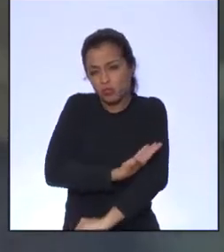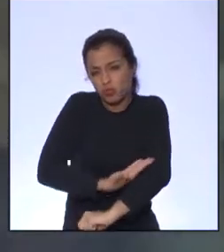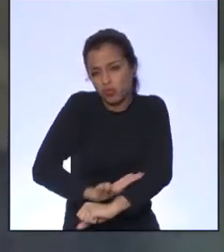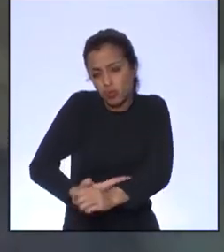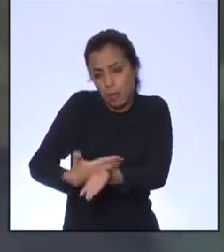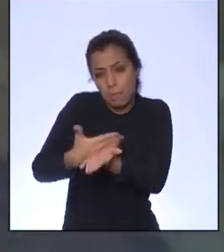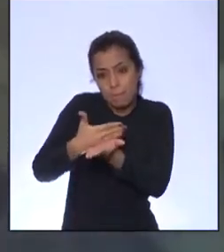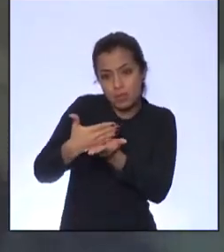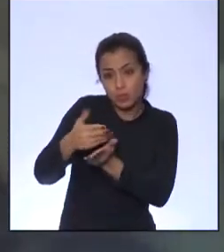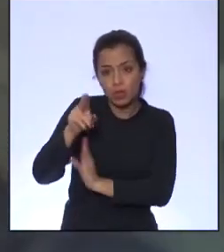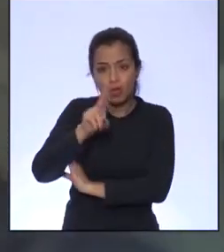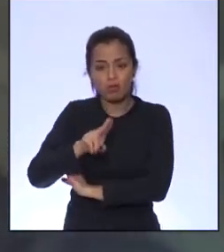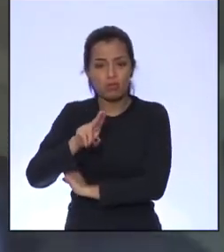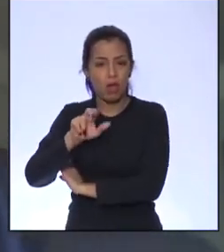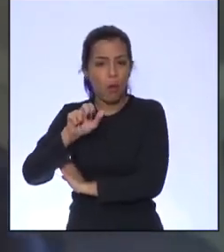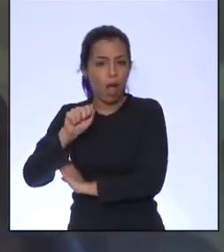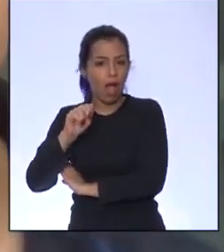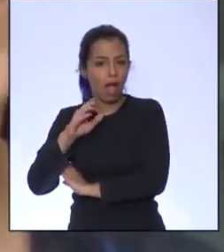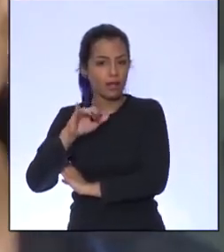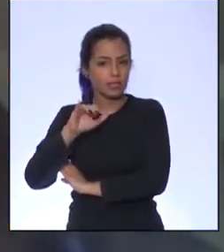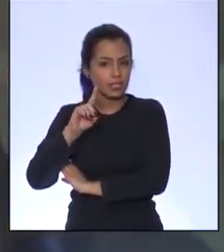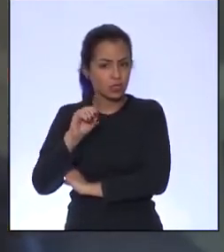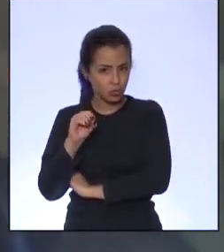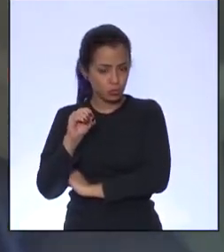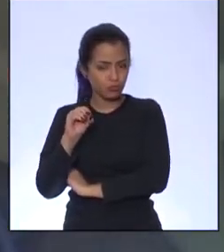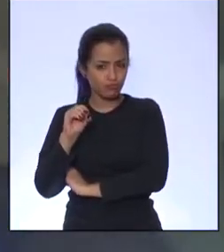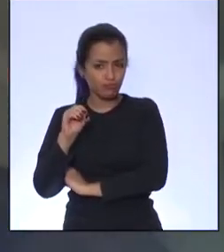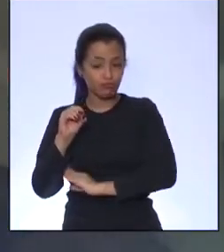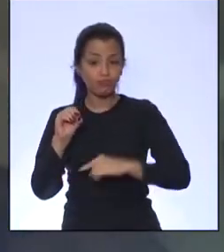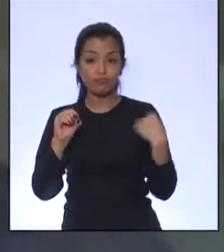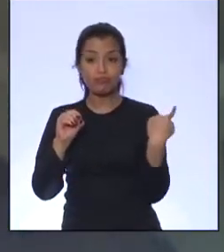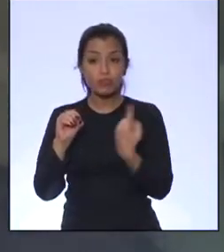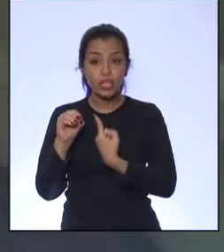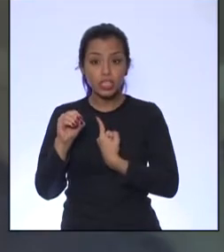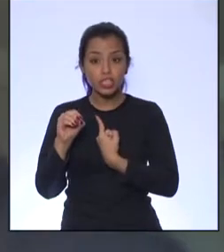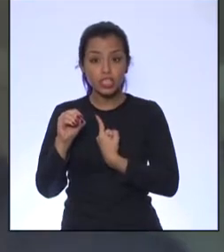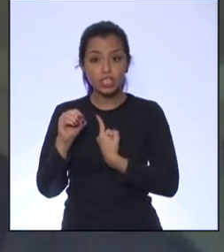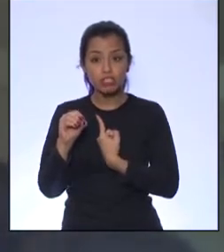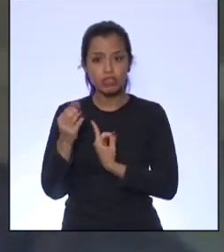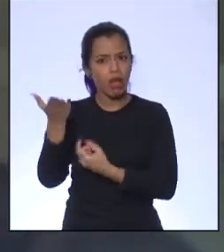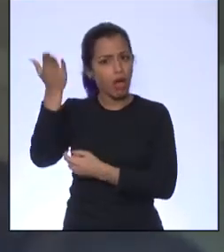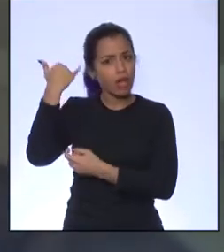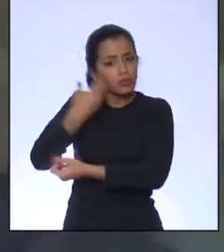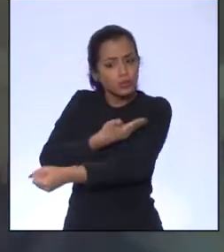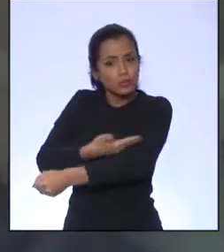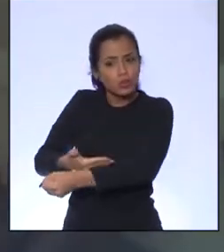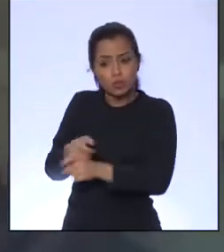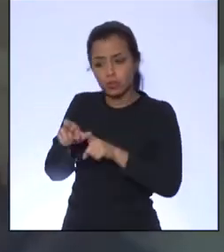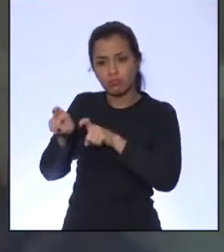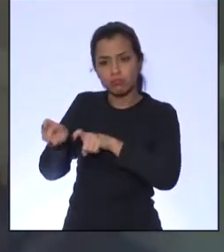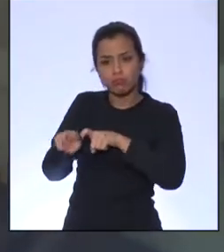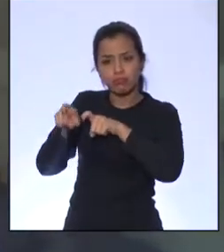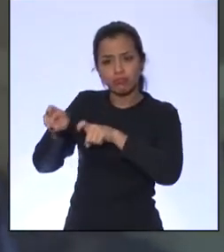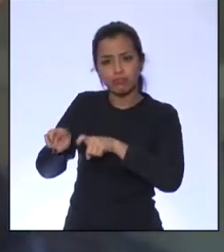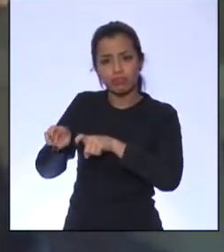nas ferrovias, nós saímos de uma sociedade agrícola para uma sociedade industrial.